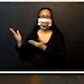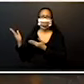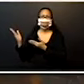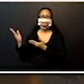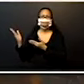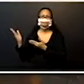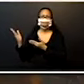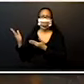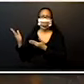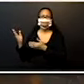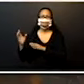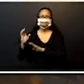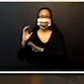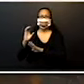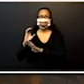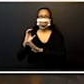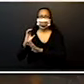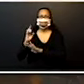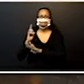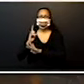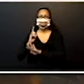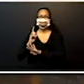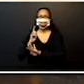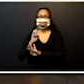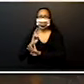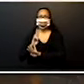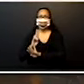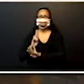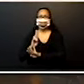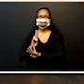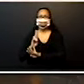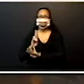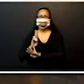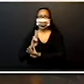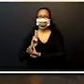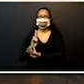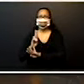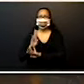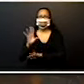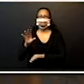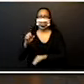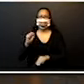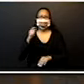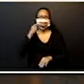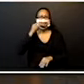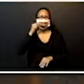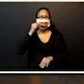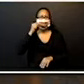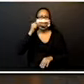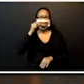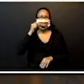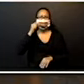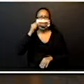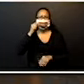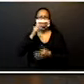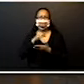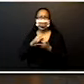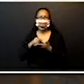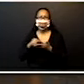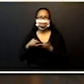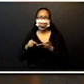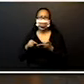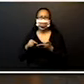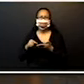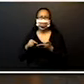Centena, dezena e unidade. Se vocês pegarem um lápis e fizerem isso embaixo de todos os números ali da